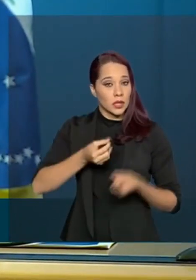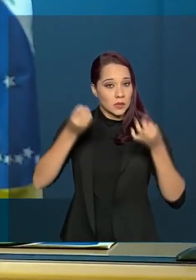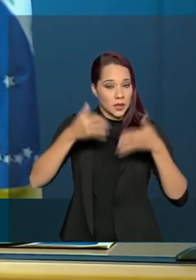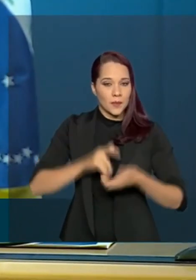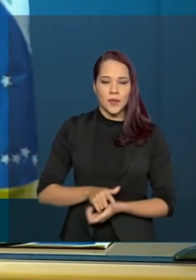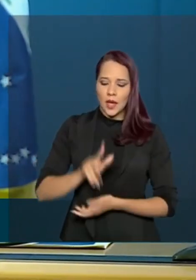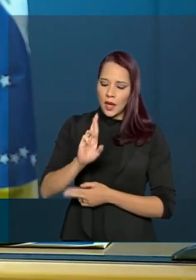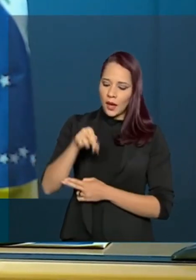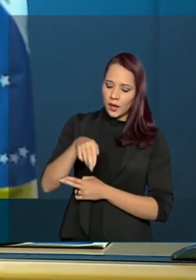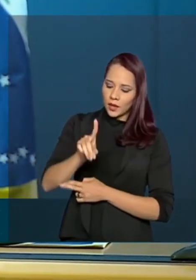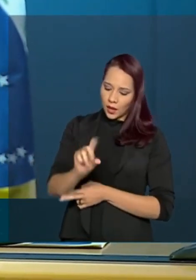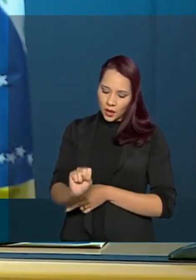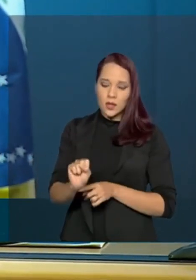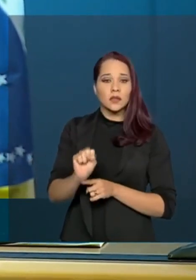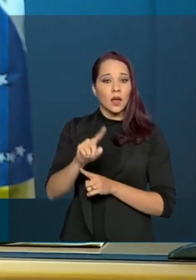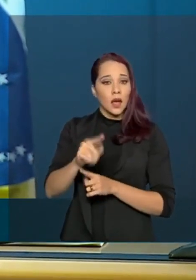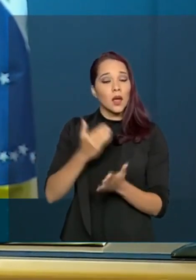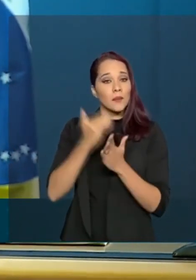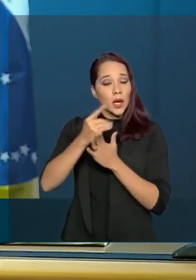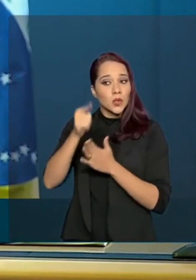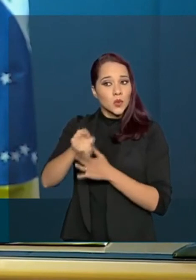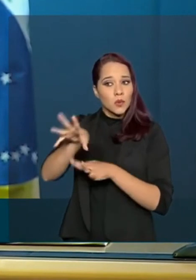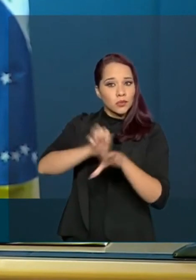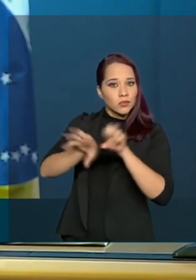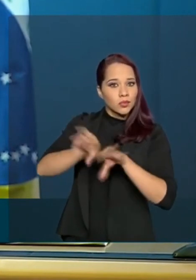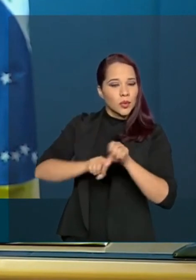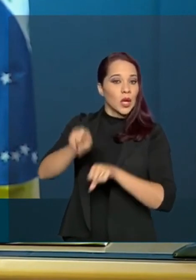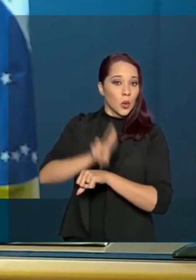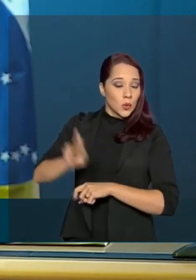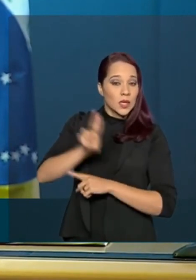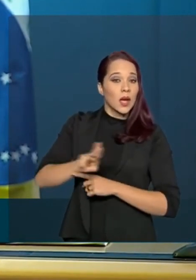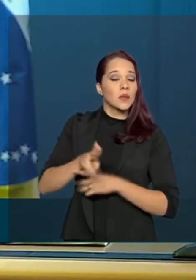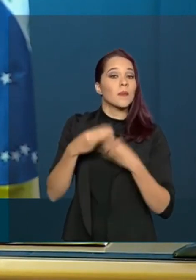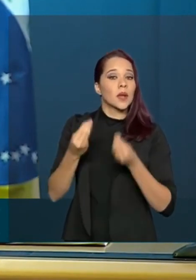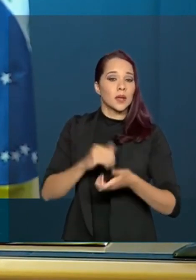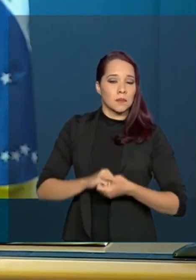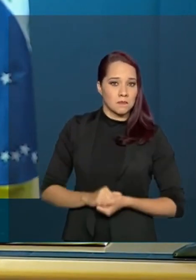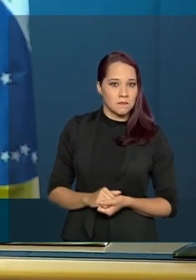a RNDS é mais uma das fontes que vão ser utilizadas para